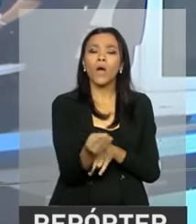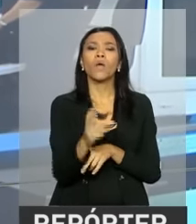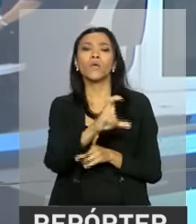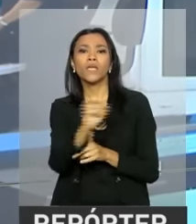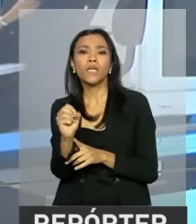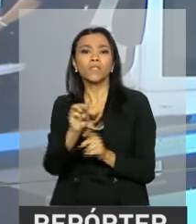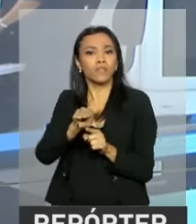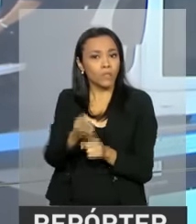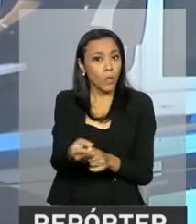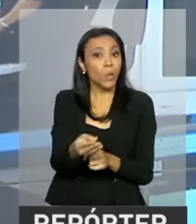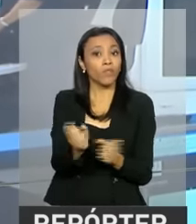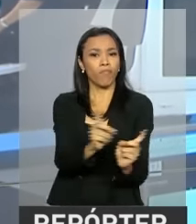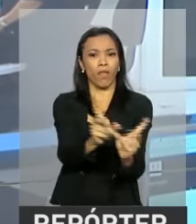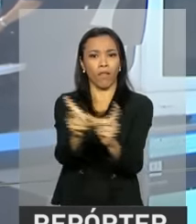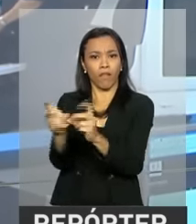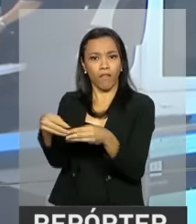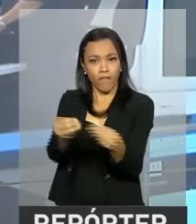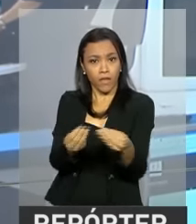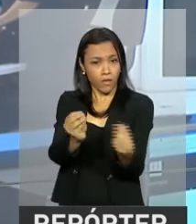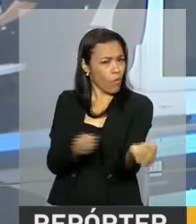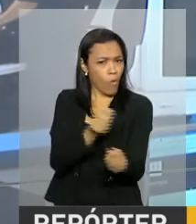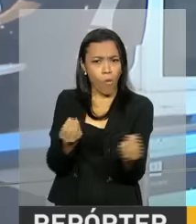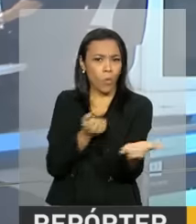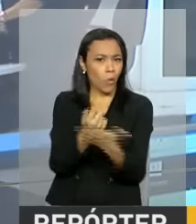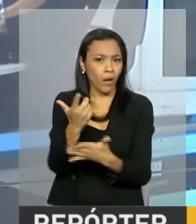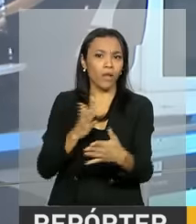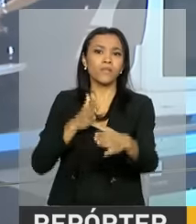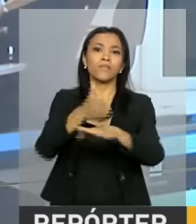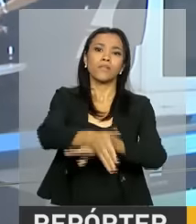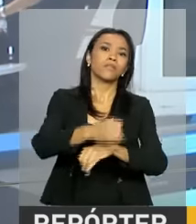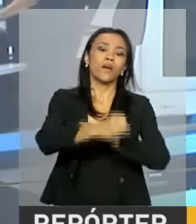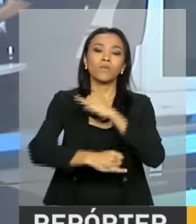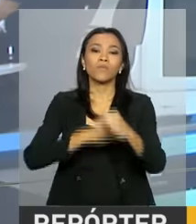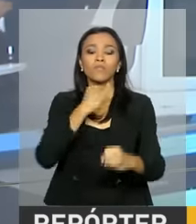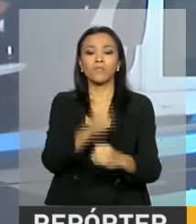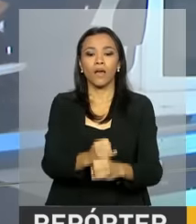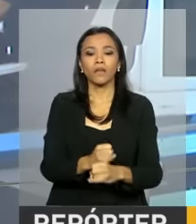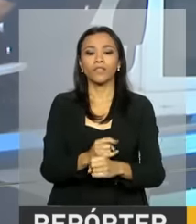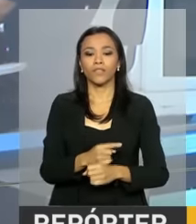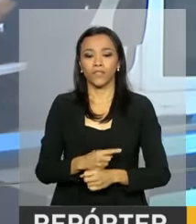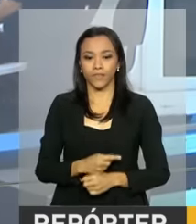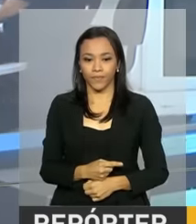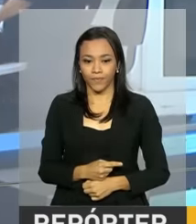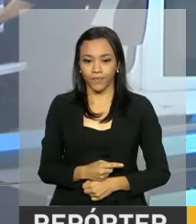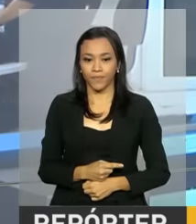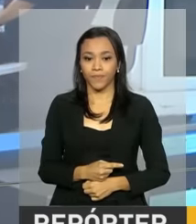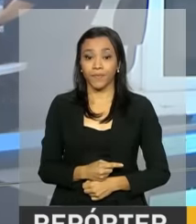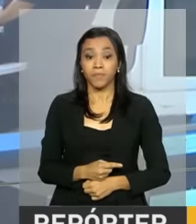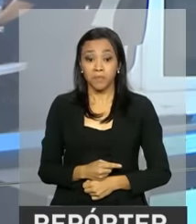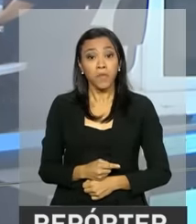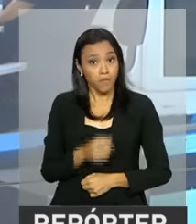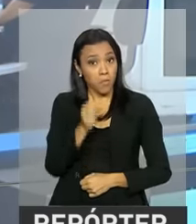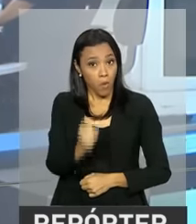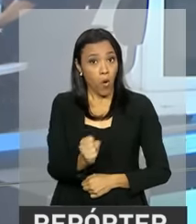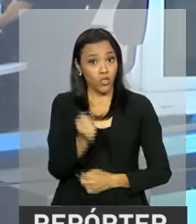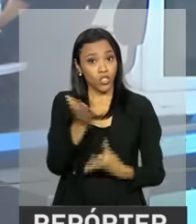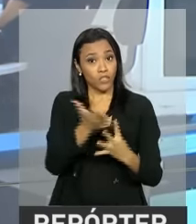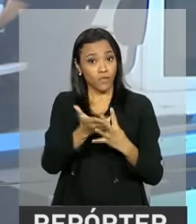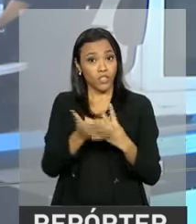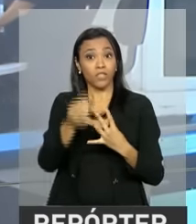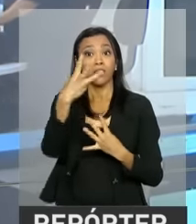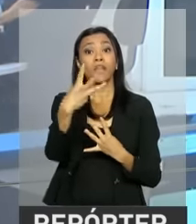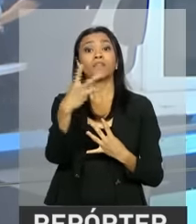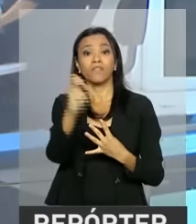meio de entradas para comprar basta acessar o site Rio 2016 lá os valores podem ser divididos em até três